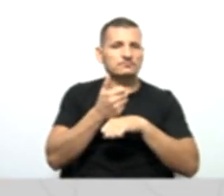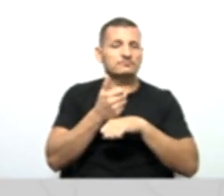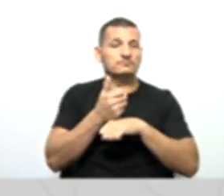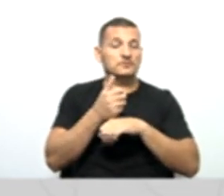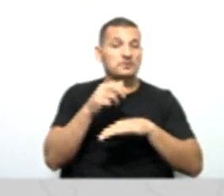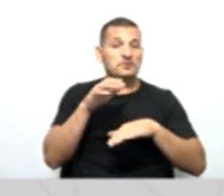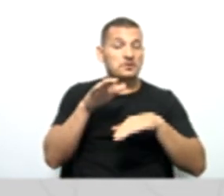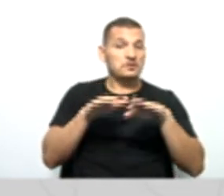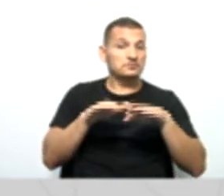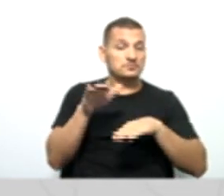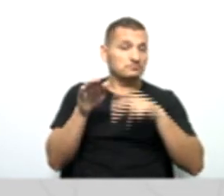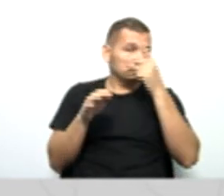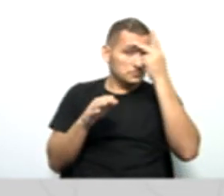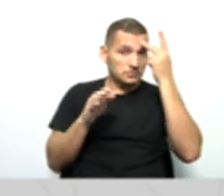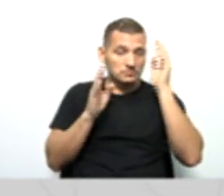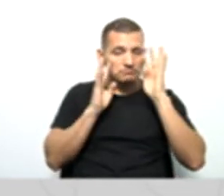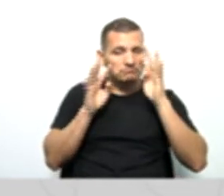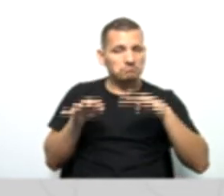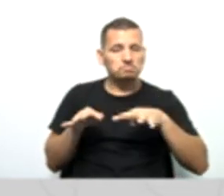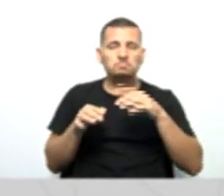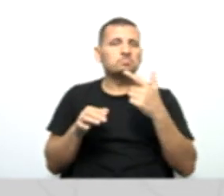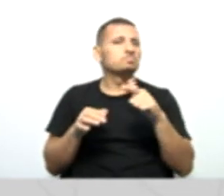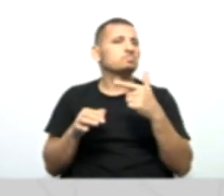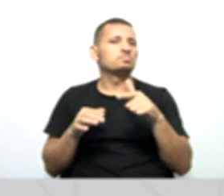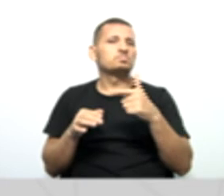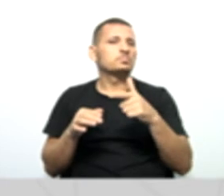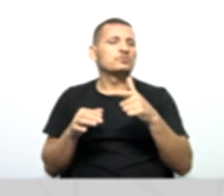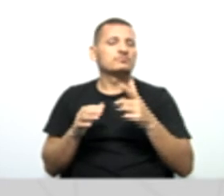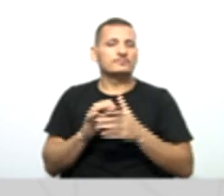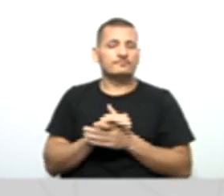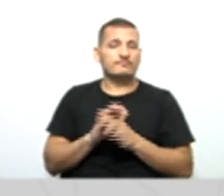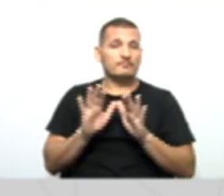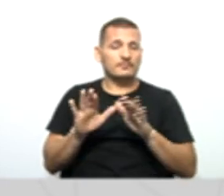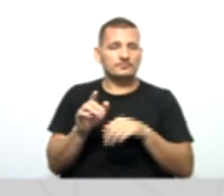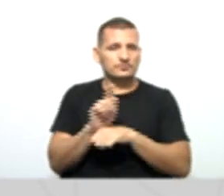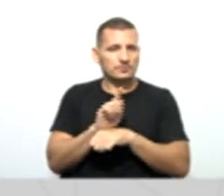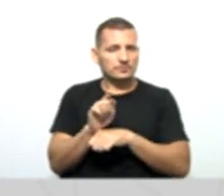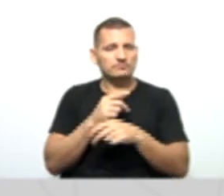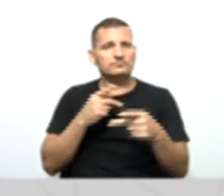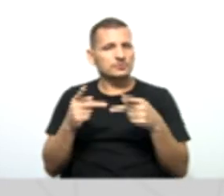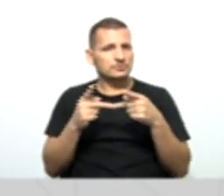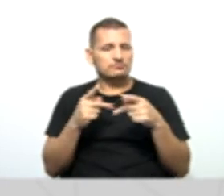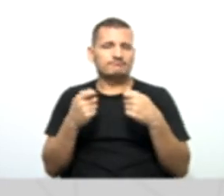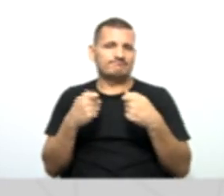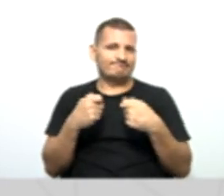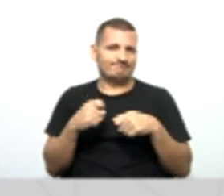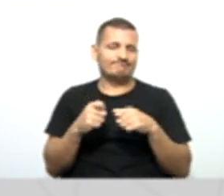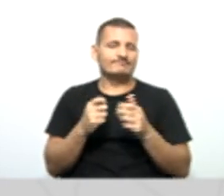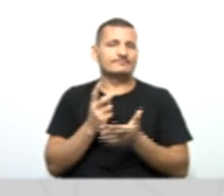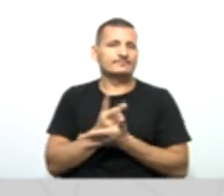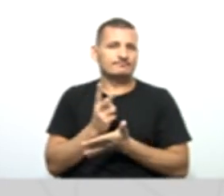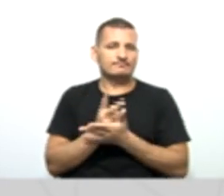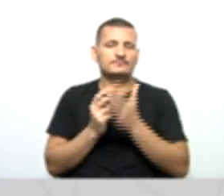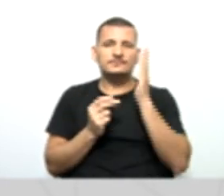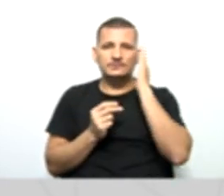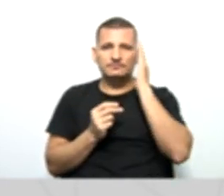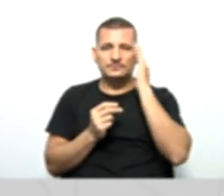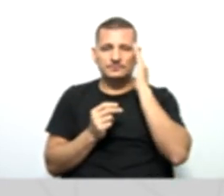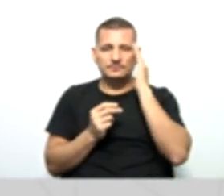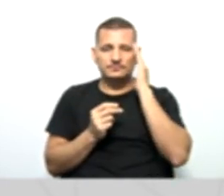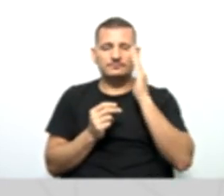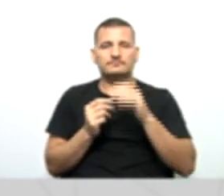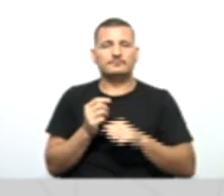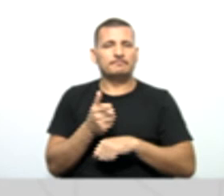dão muita atenção, muito valor. Mas o gerente de projeto tem que estar sempre alinhado a isso, questão